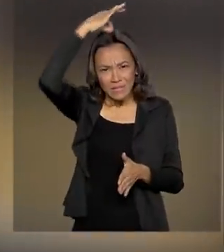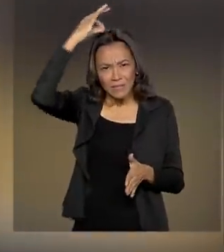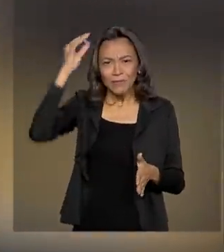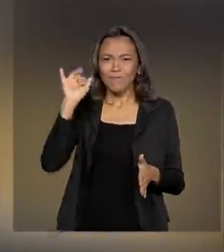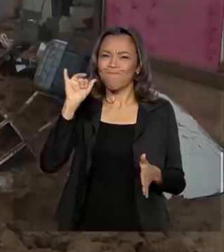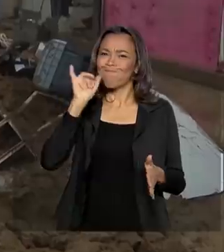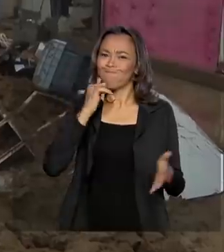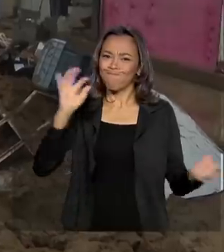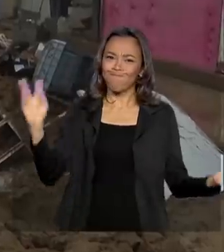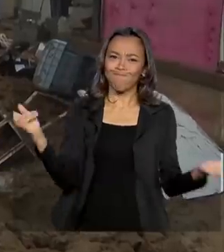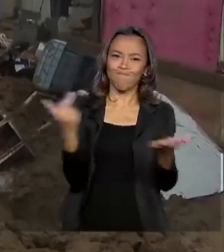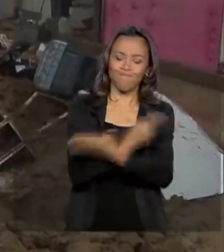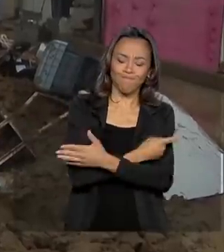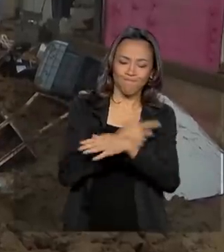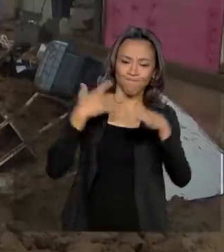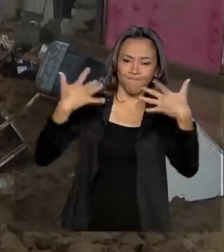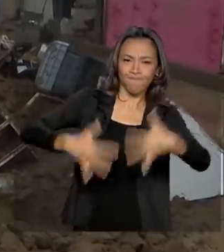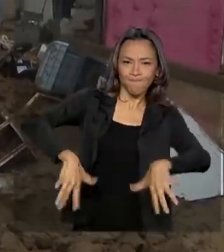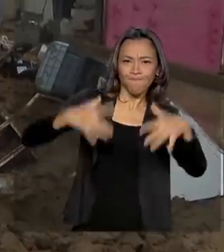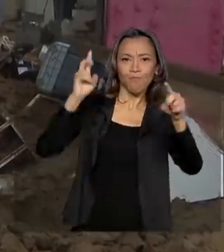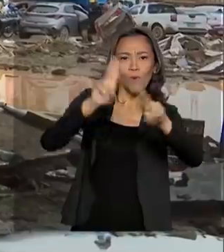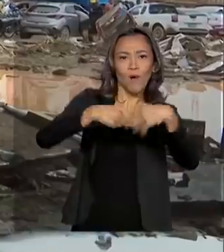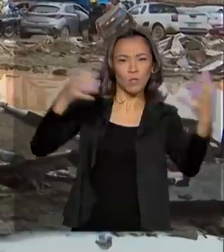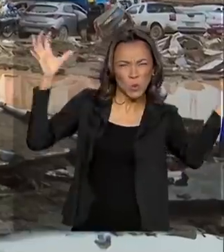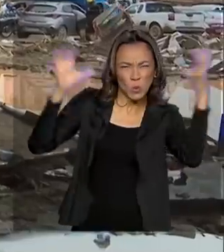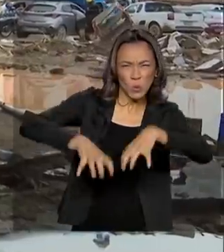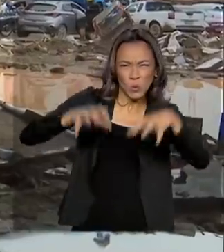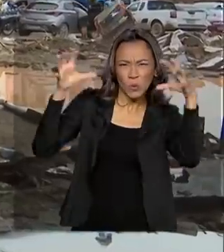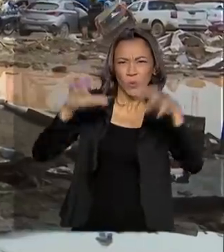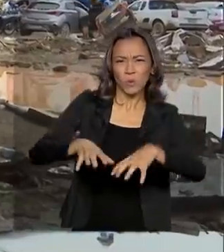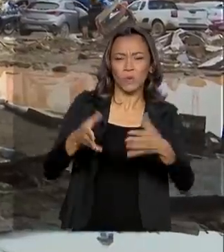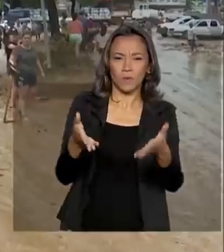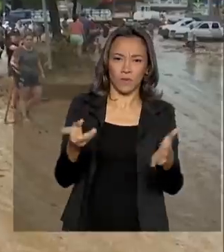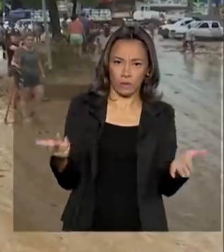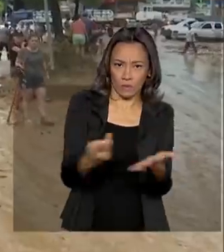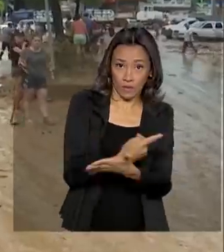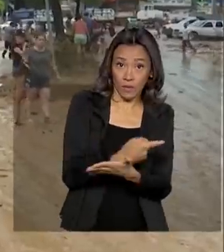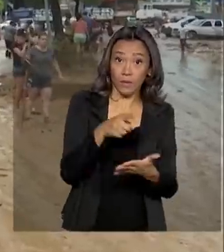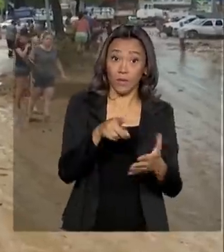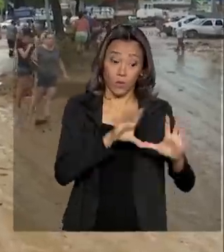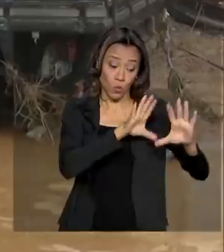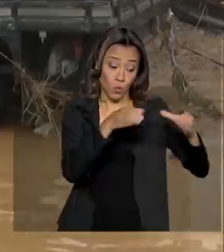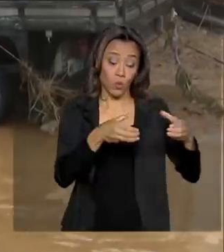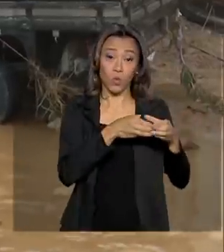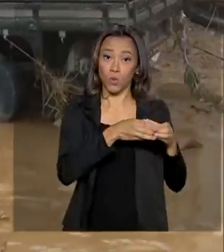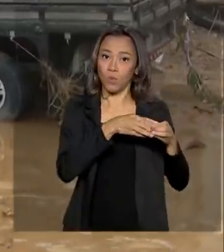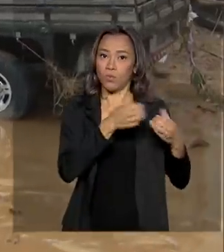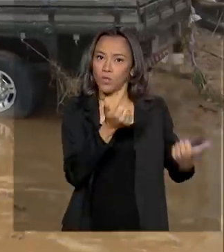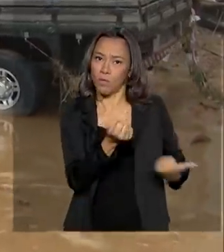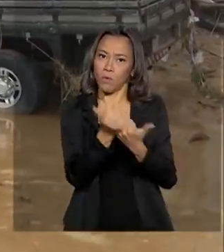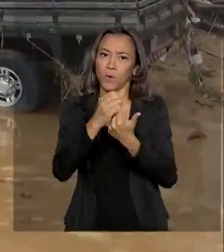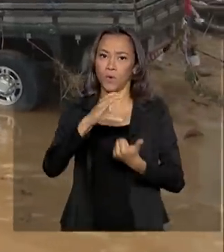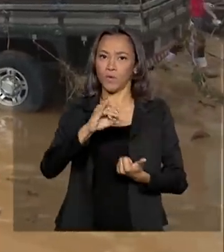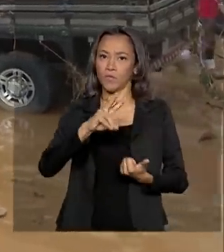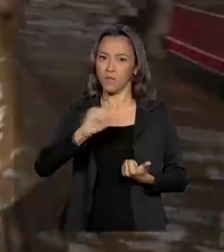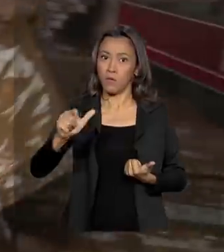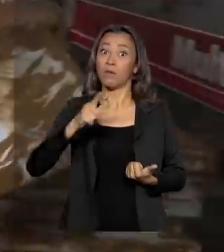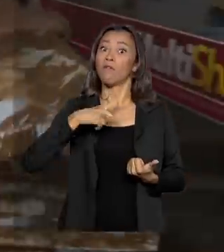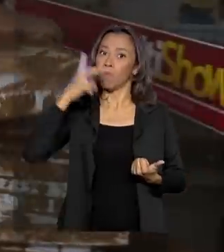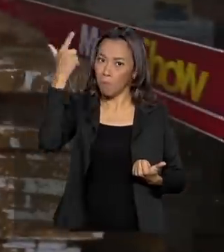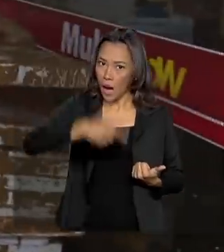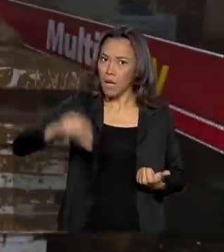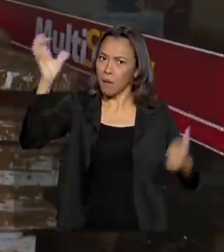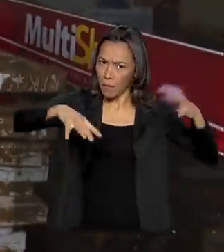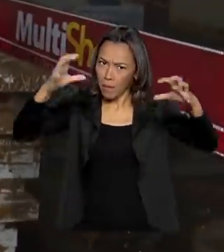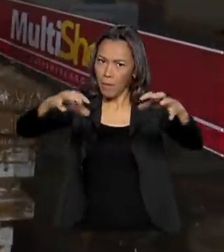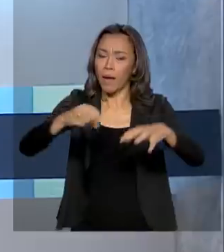estado de calamidade pública por conta das fortes chuvas a defesa civil faz alerta para temporais em mais três estados e